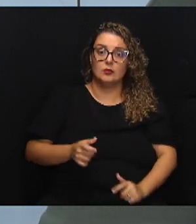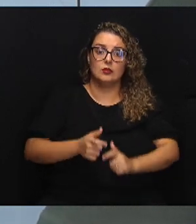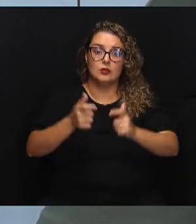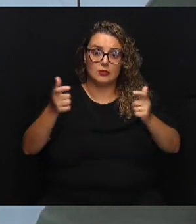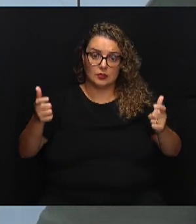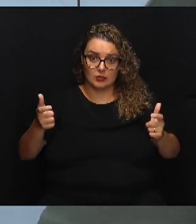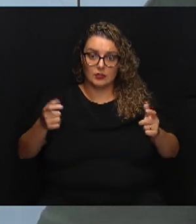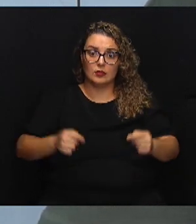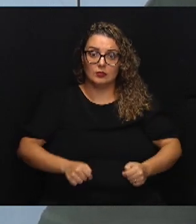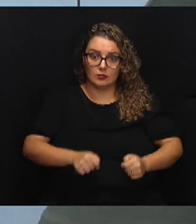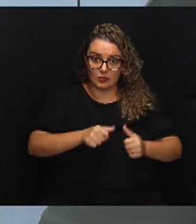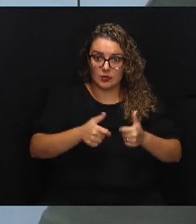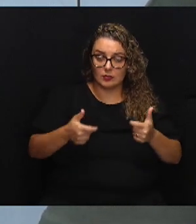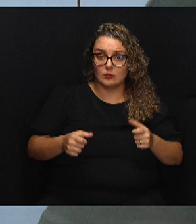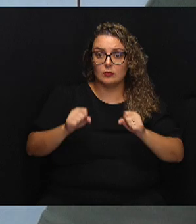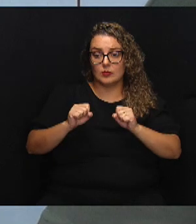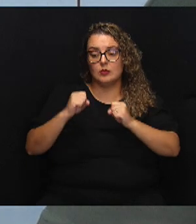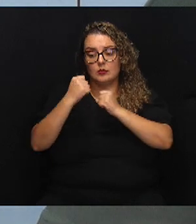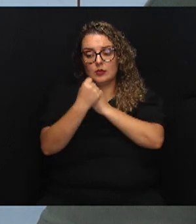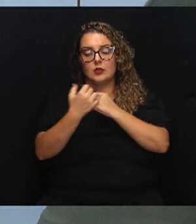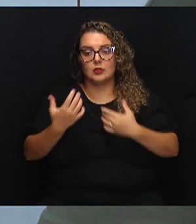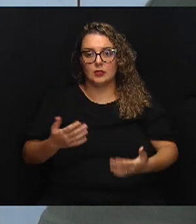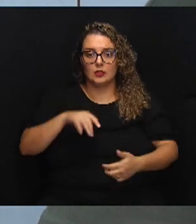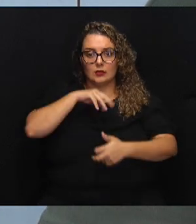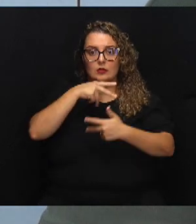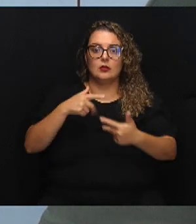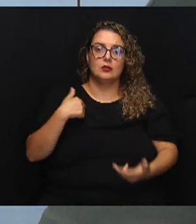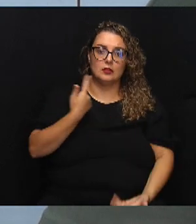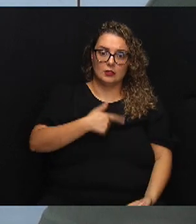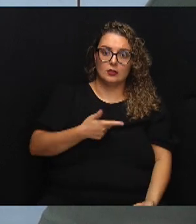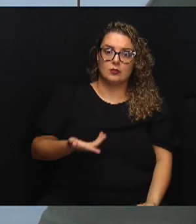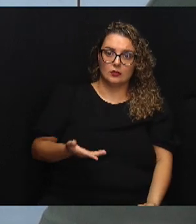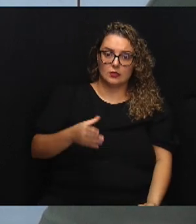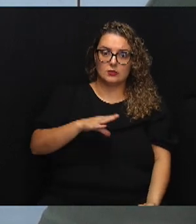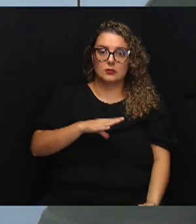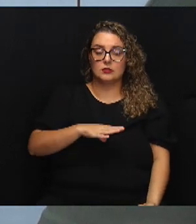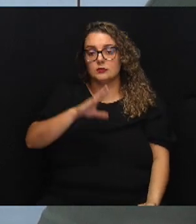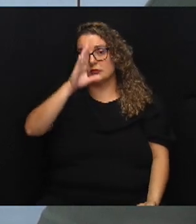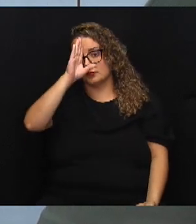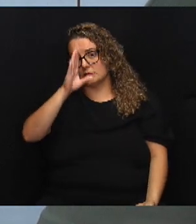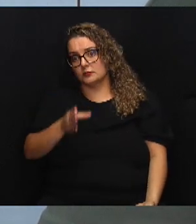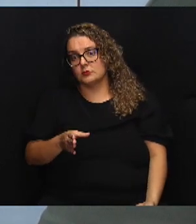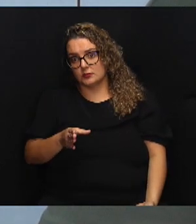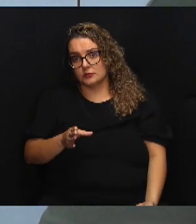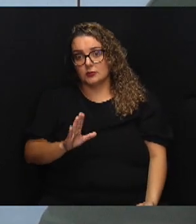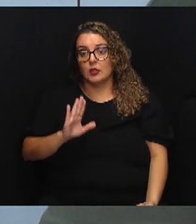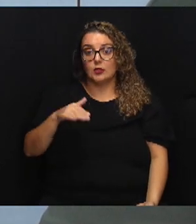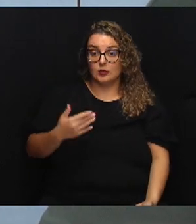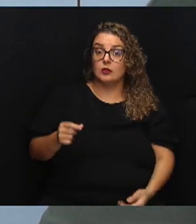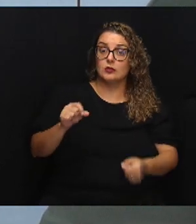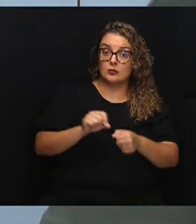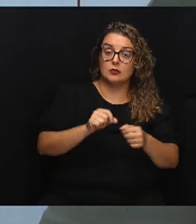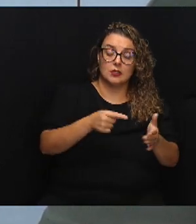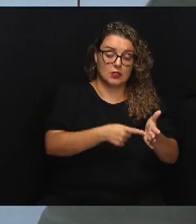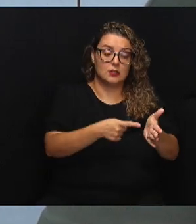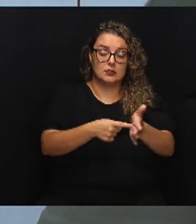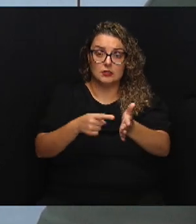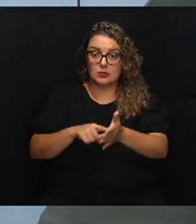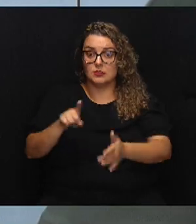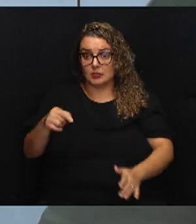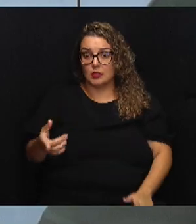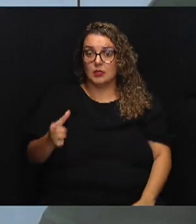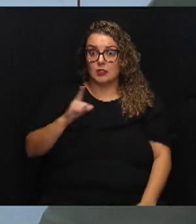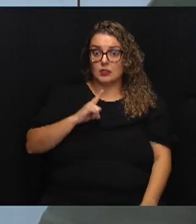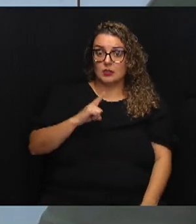ganho, né, para a proteção animal na nossa cidade e principalmente para quando a gente fazer as denúncias, né, tenha um